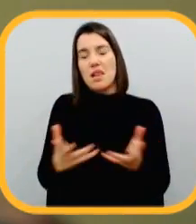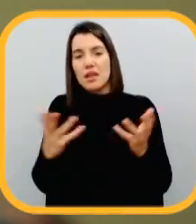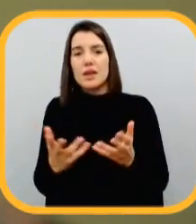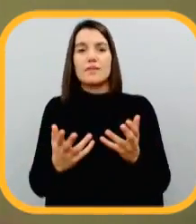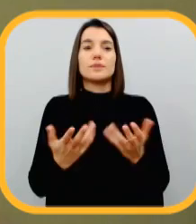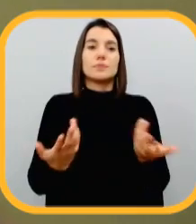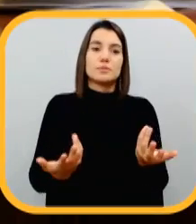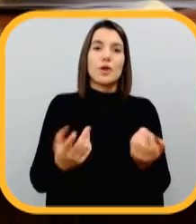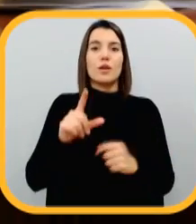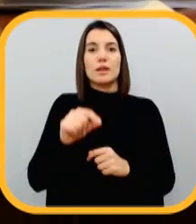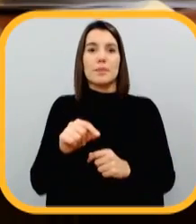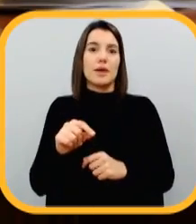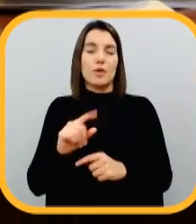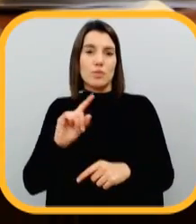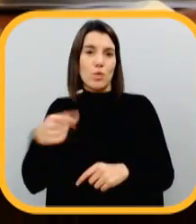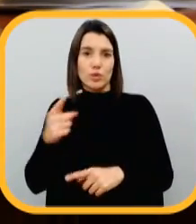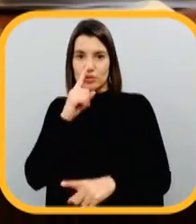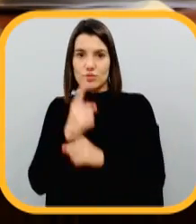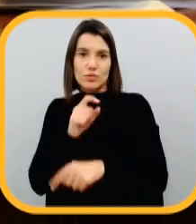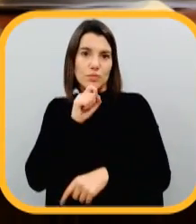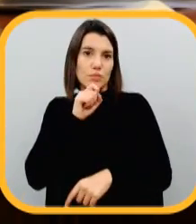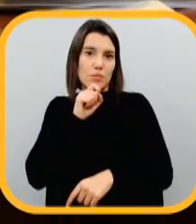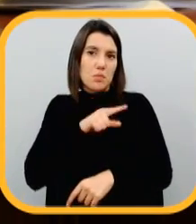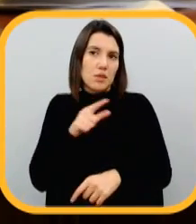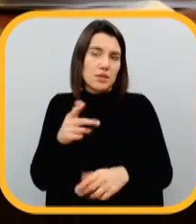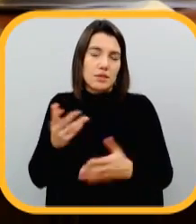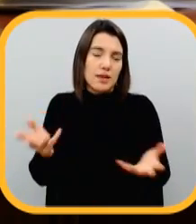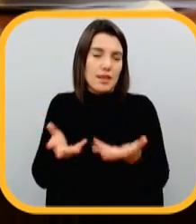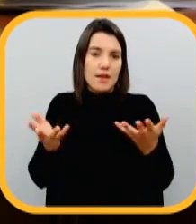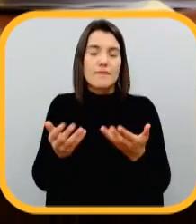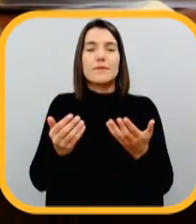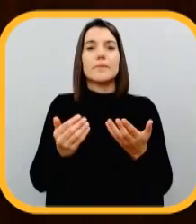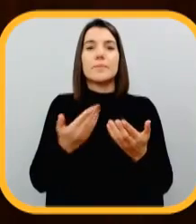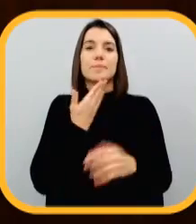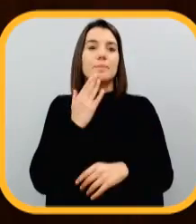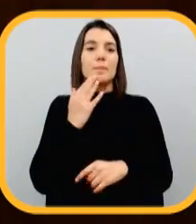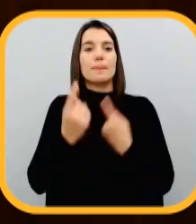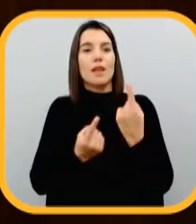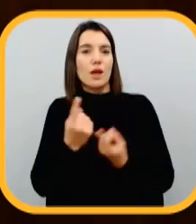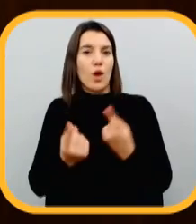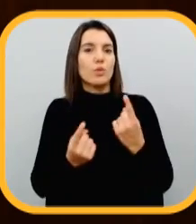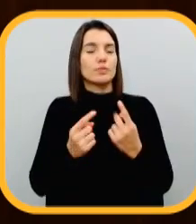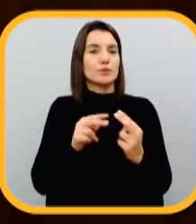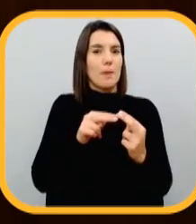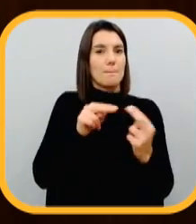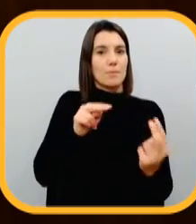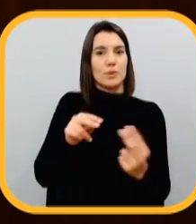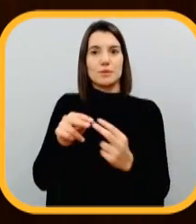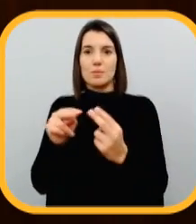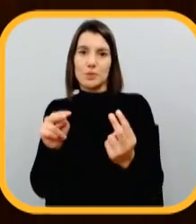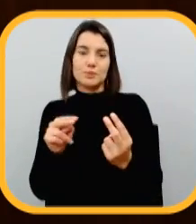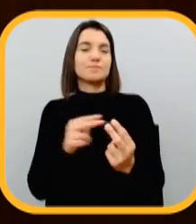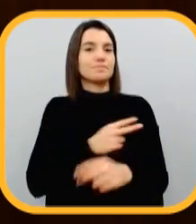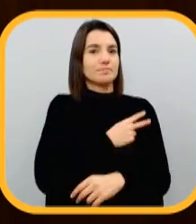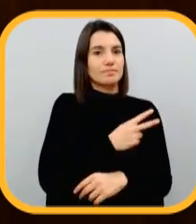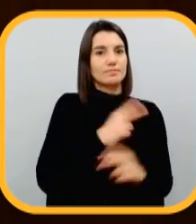mais superficial. Outra forma paralela que pode ser uma forma mais superficial. Portanto, há algumas pontes que começam a ser feitas